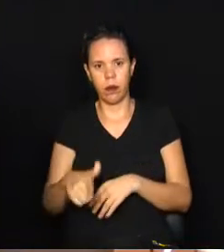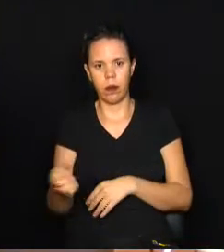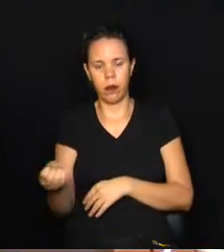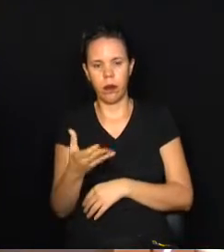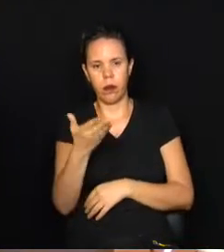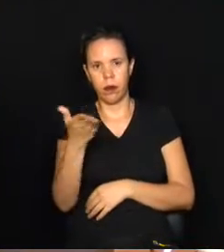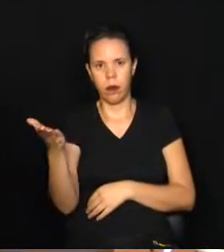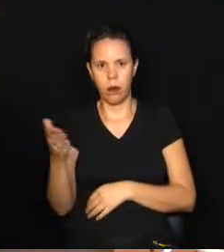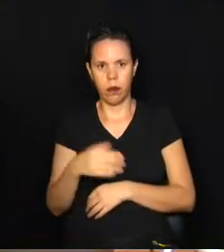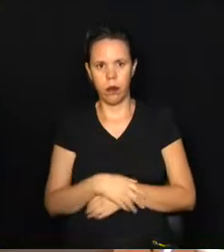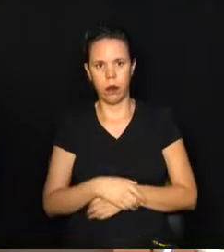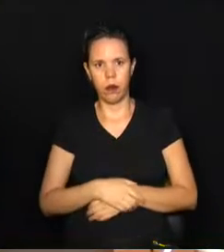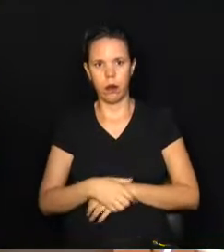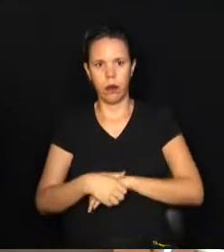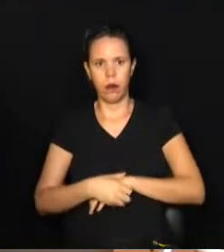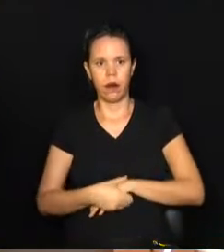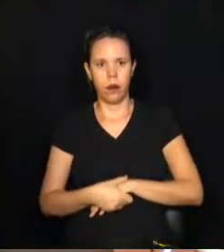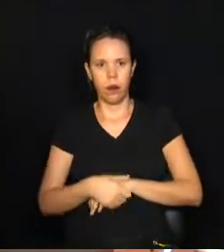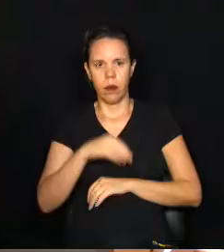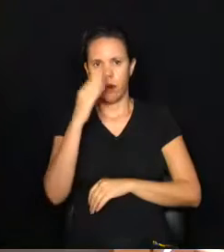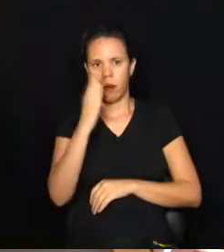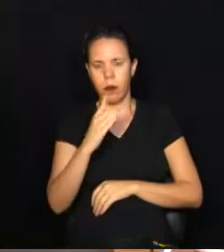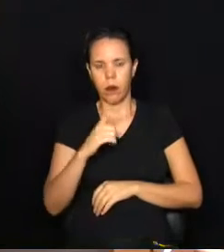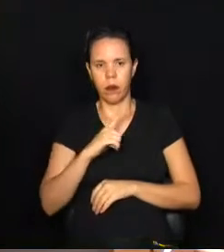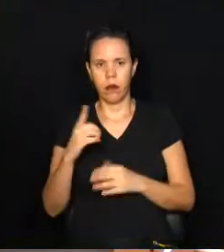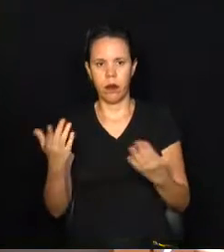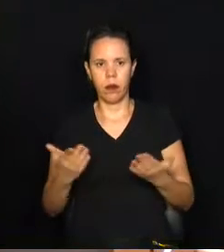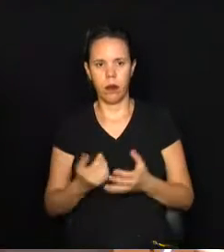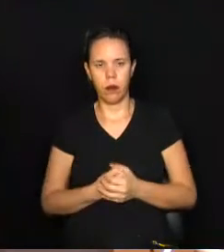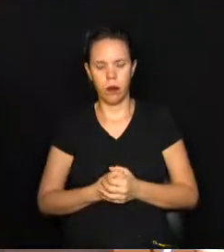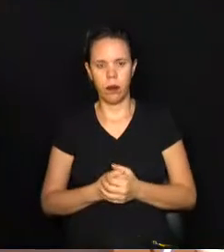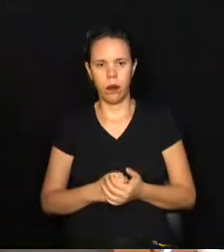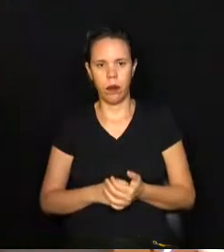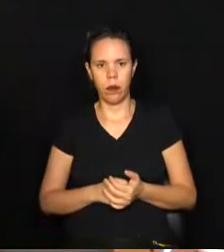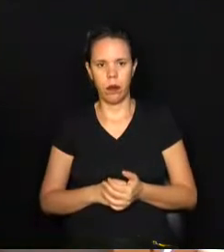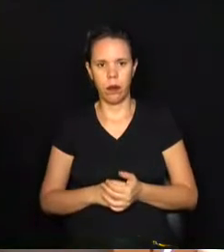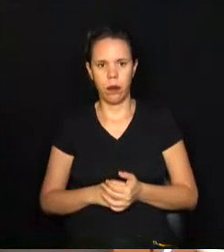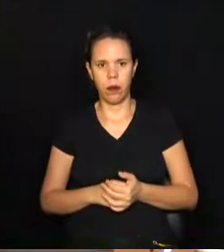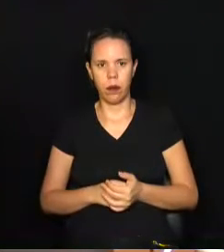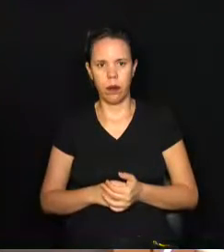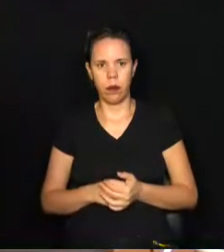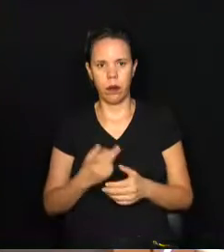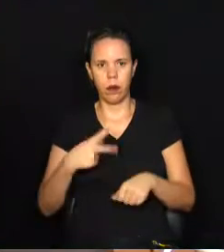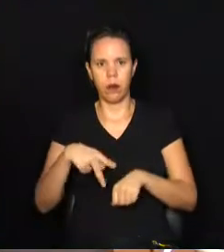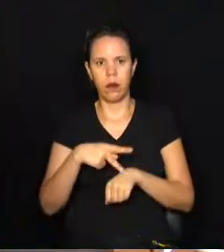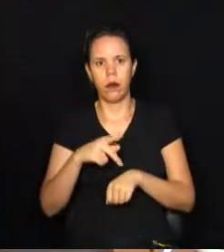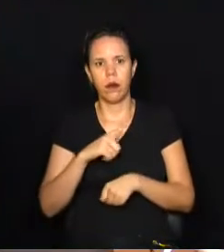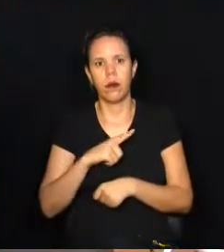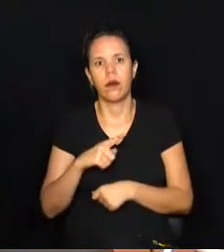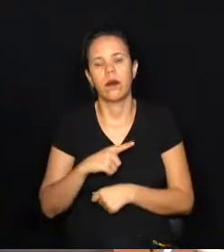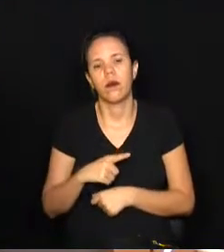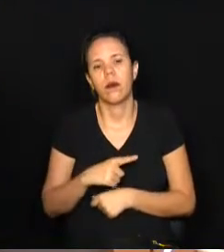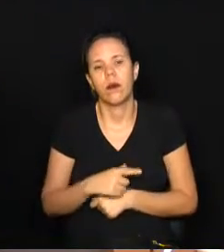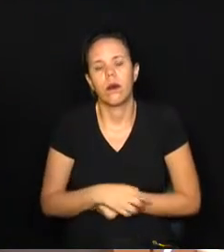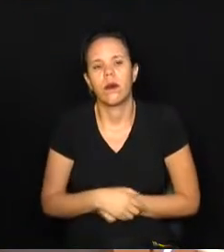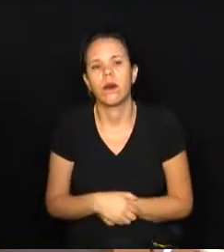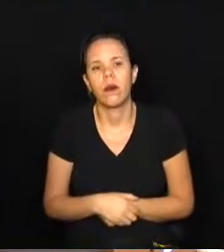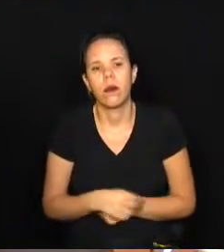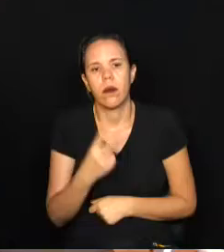vocês. O Brasil, ele tem hoje o nosso país tem